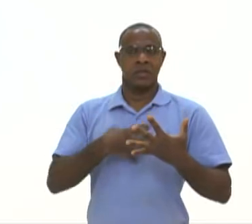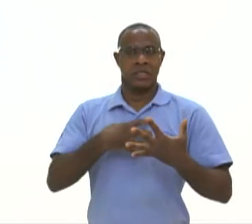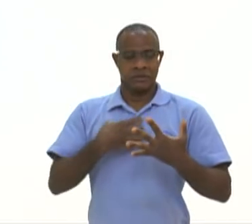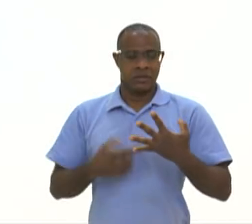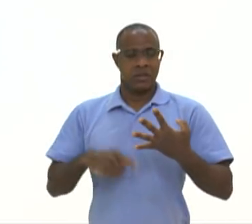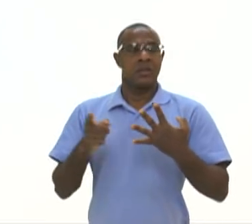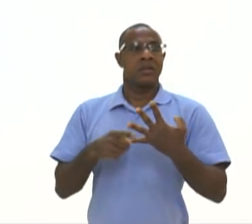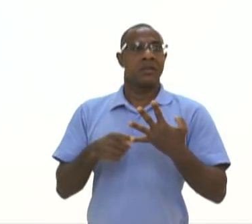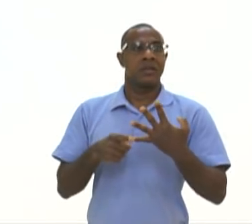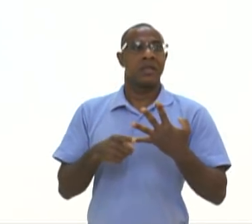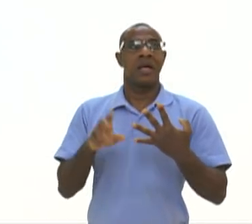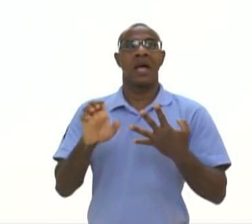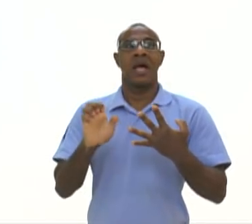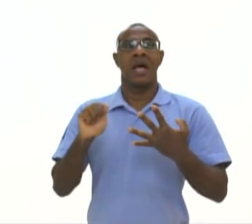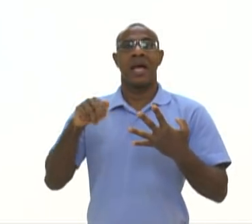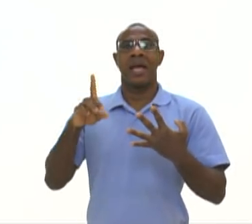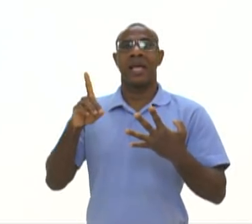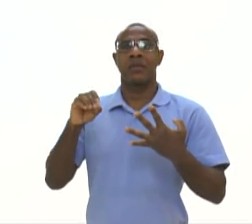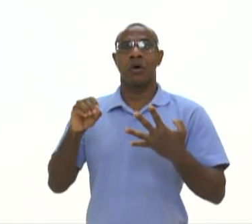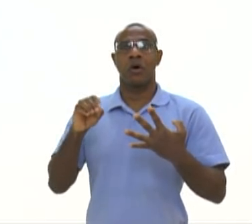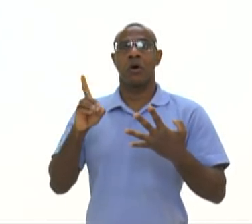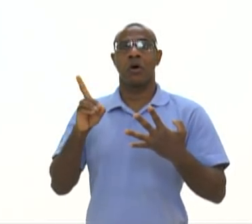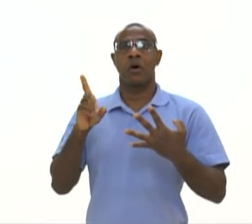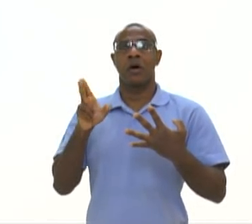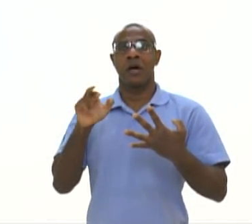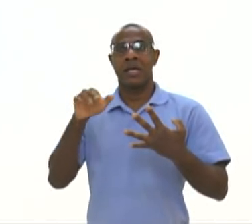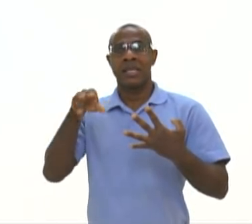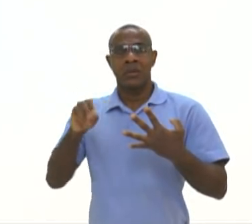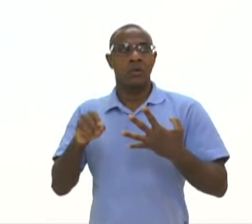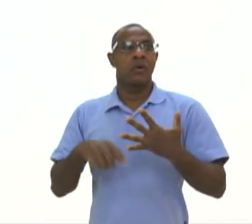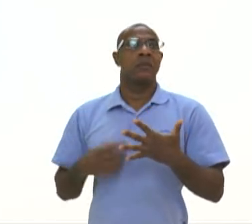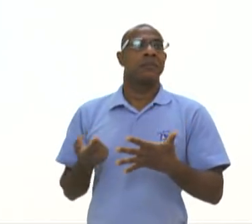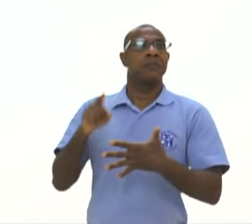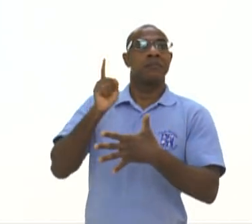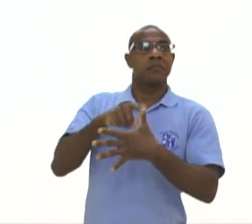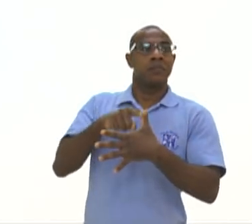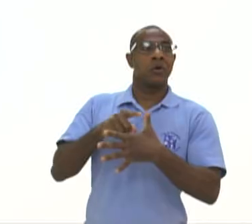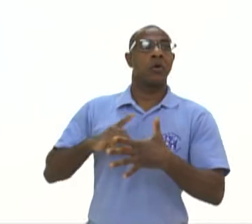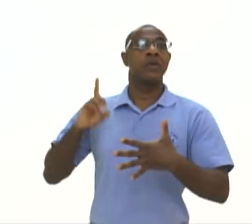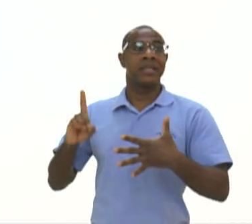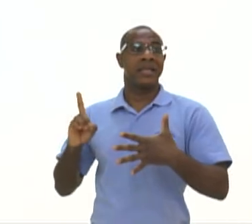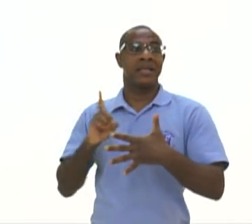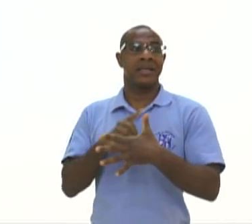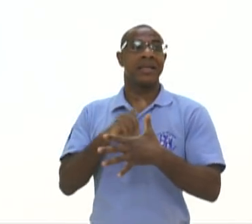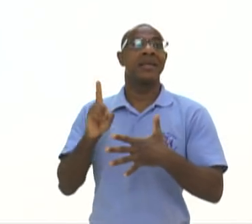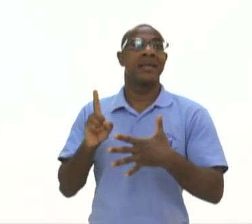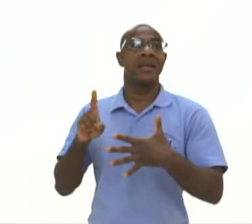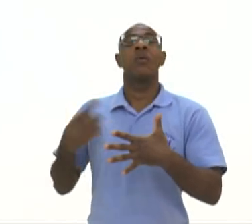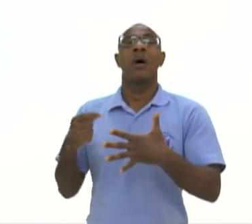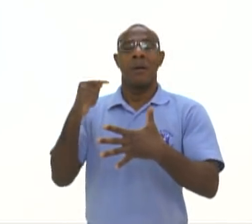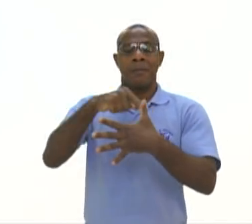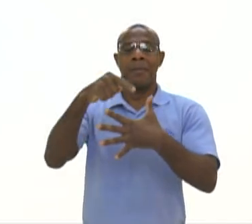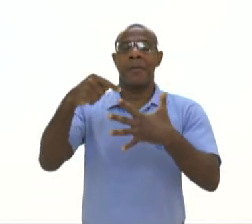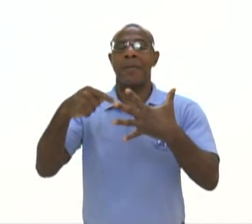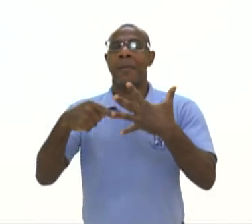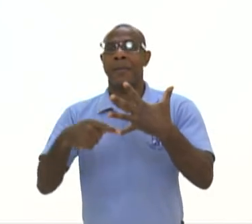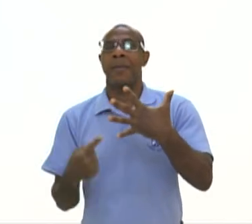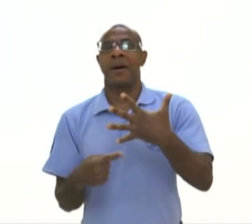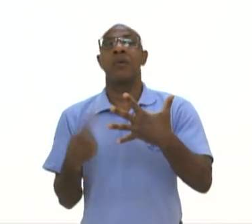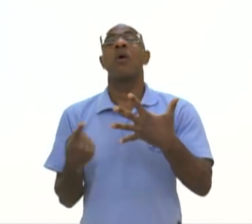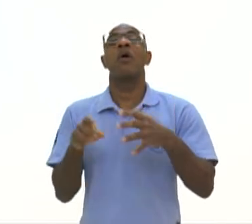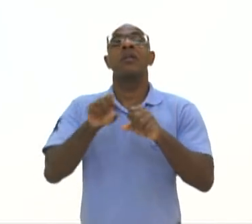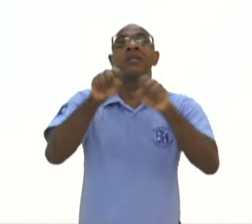a opção D, o sistema linfático. Então, com base no que nós falamos até aqui, qual é o sistema formado por diversas